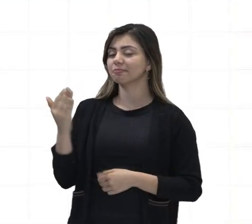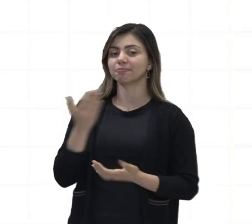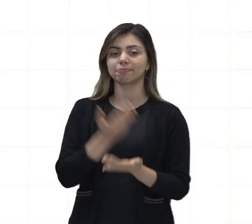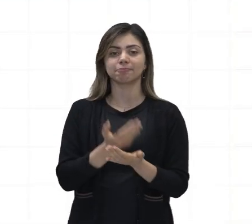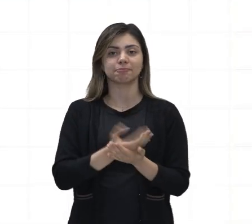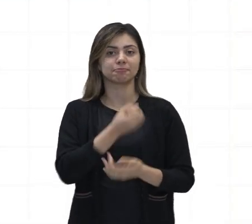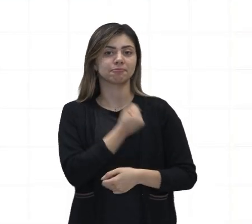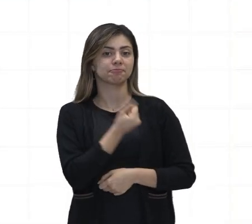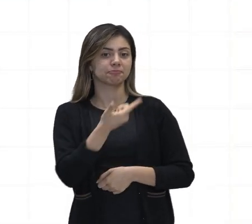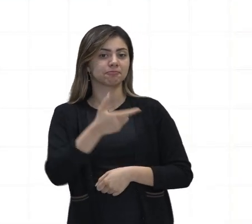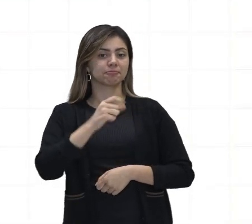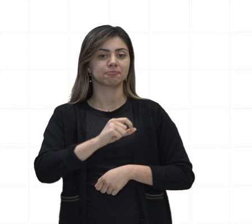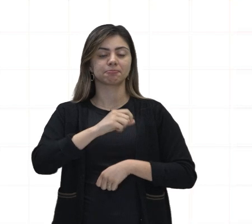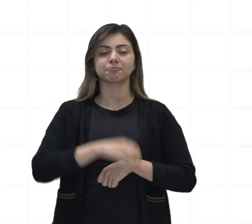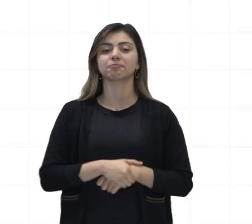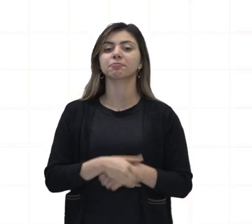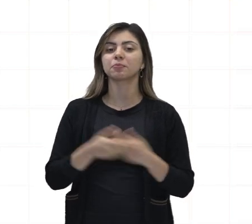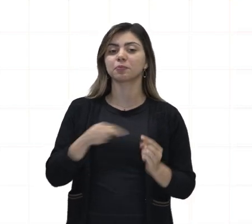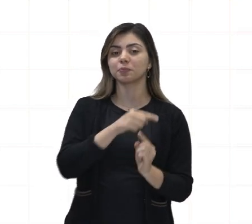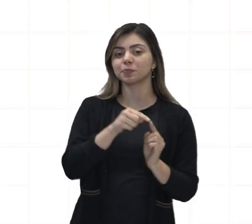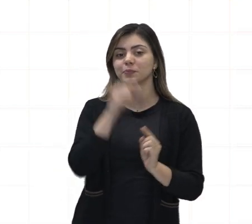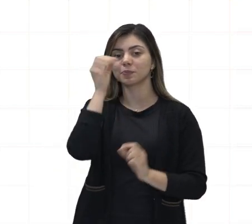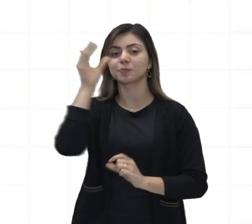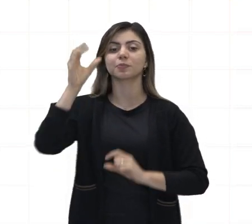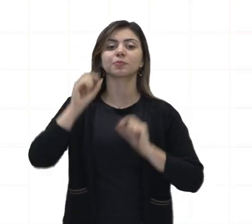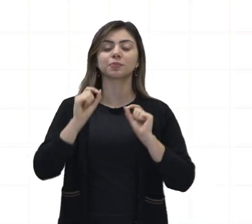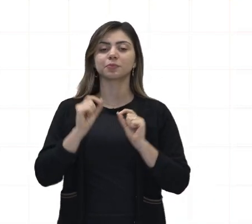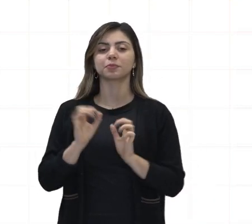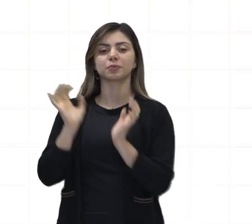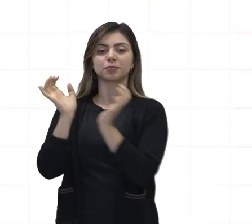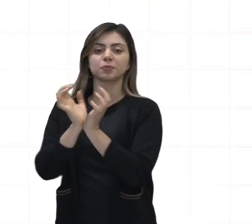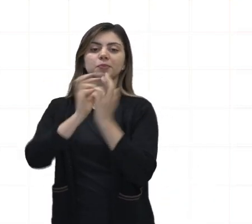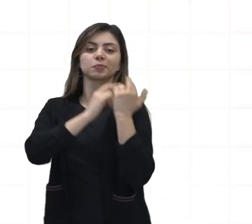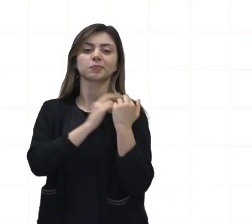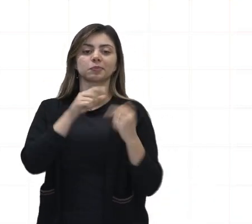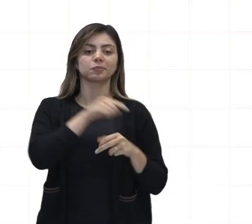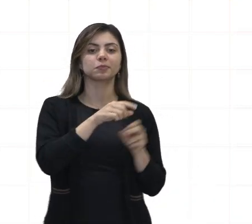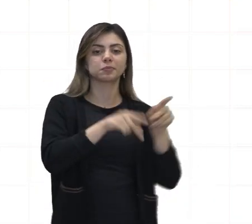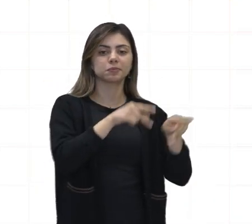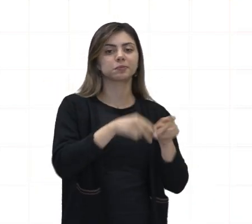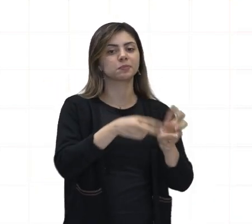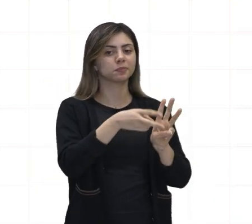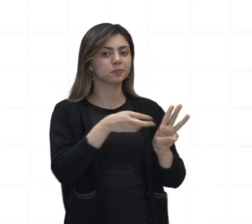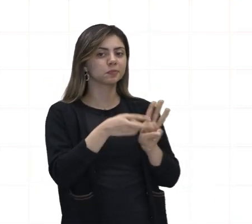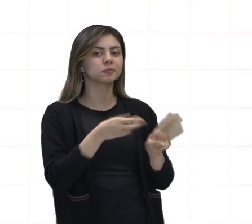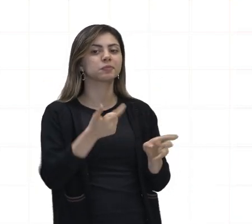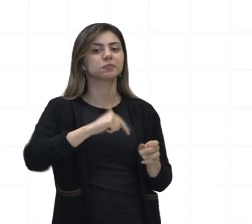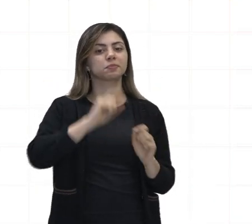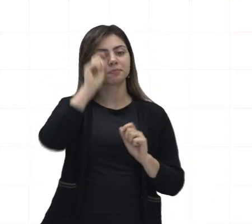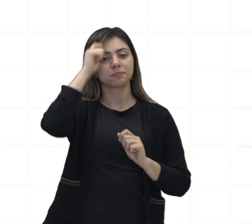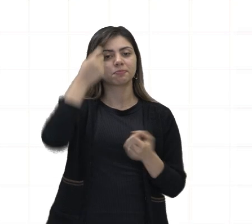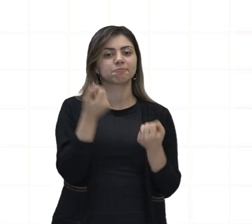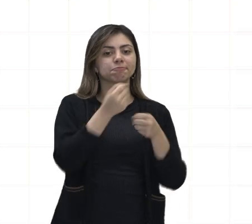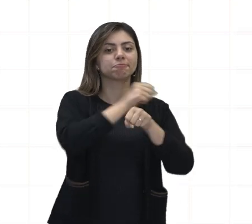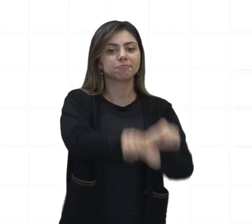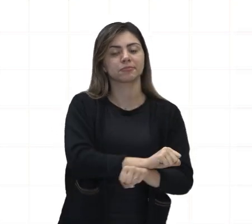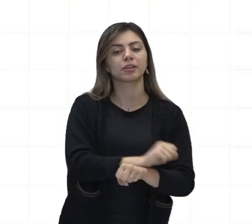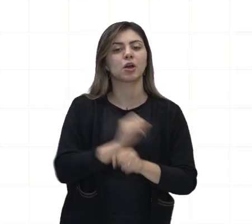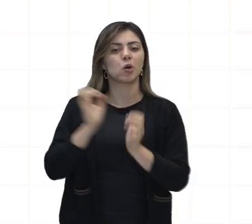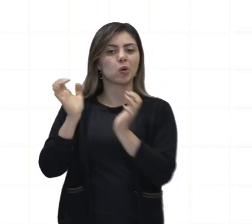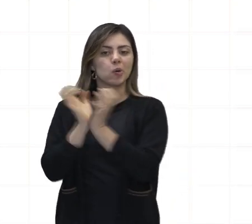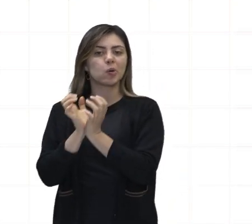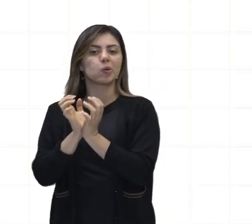Aula de número 20, objeto de conhecimento, tutela da população indígena, a escravidão